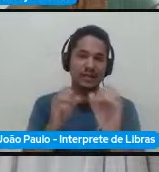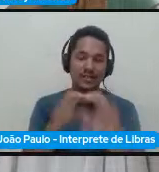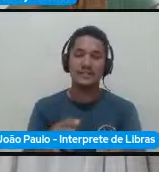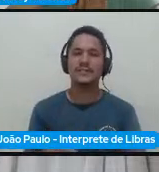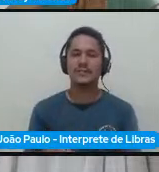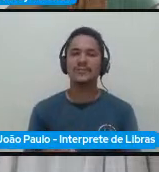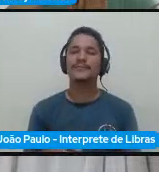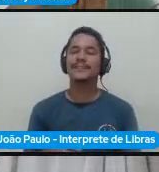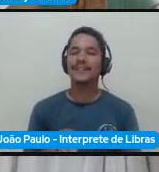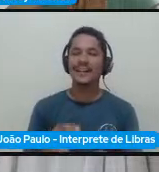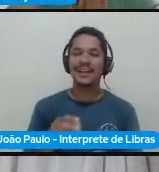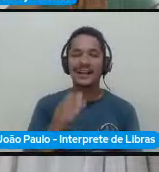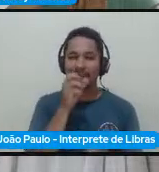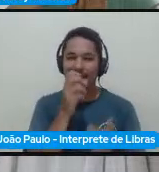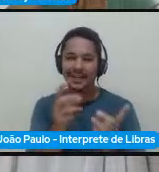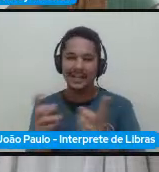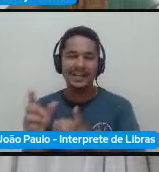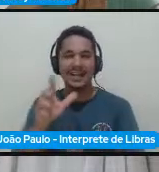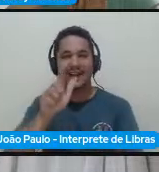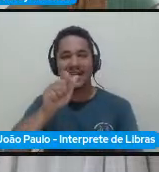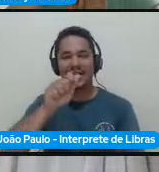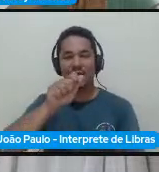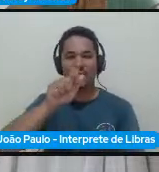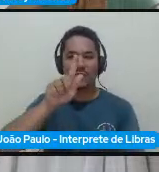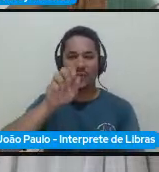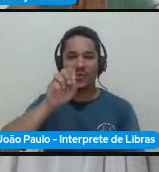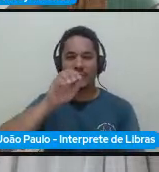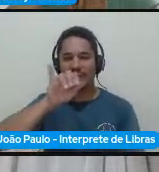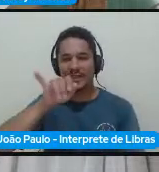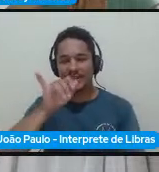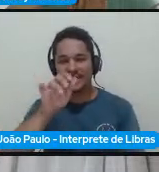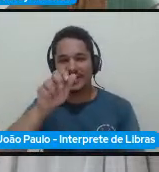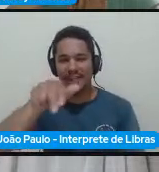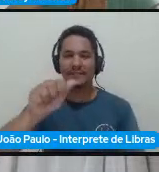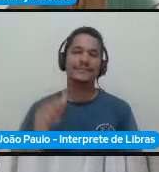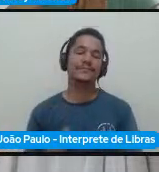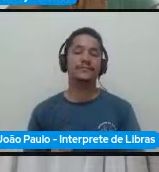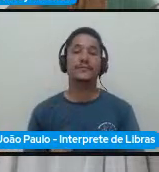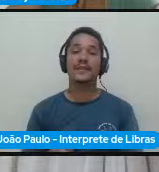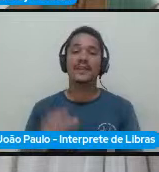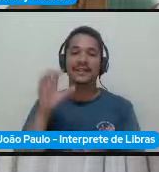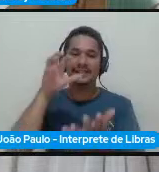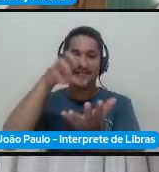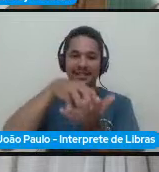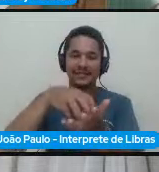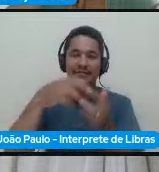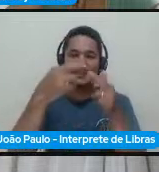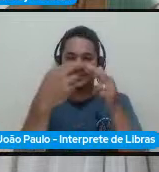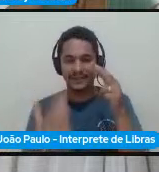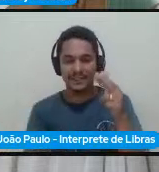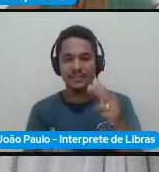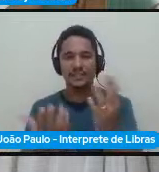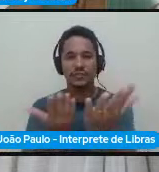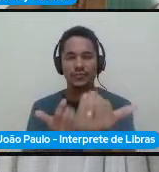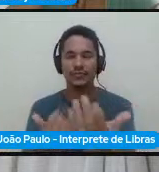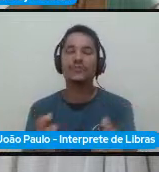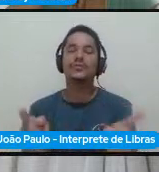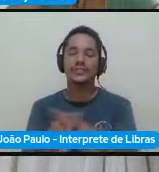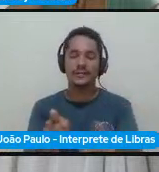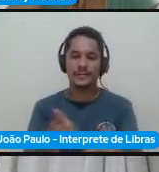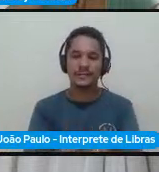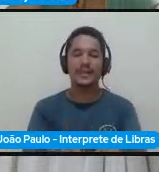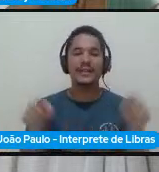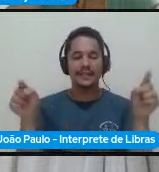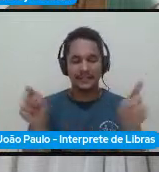Mercado Alagoinha, Criação do Brechó Cadô, Centro de Referência da Juventude também estará conosco, a Defesa Civil Municipal de Belo